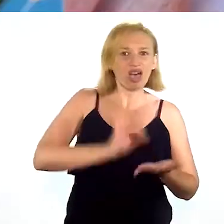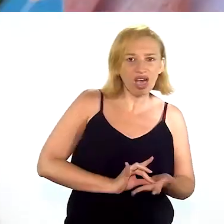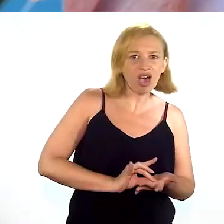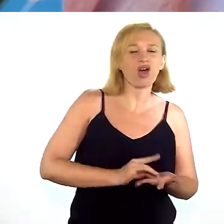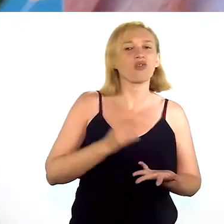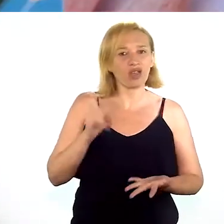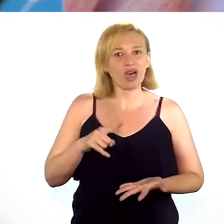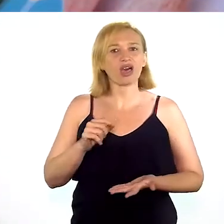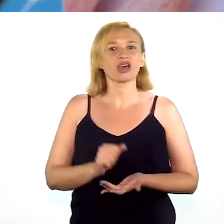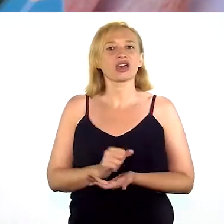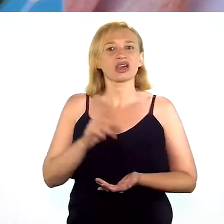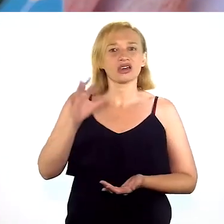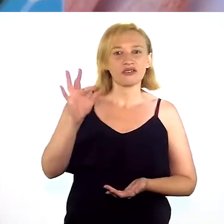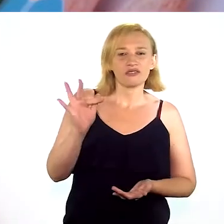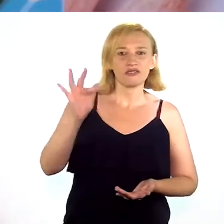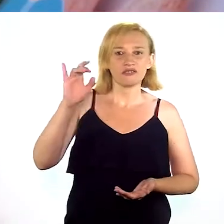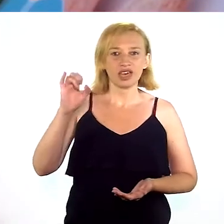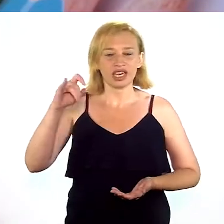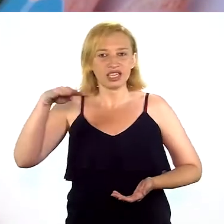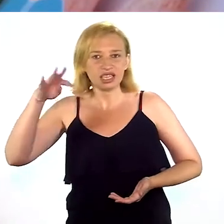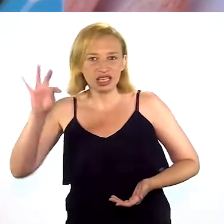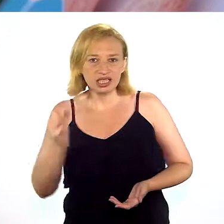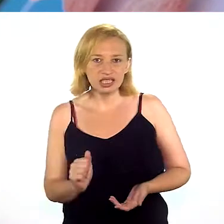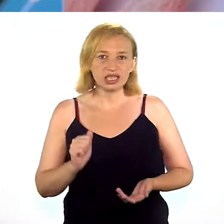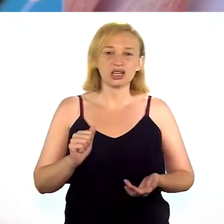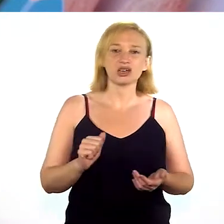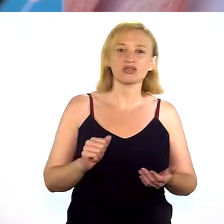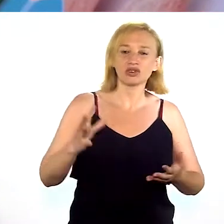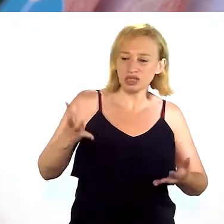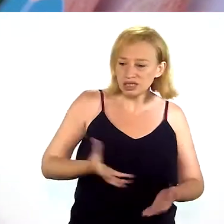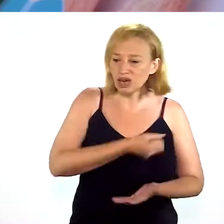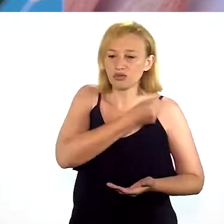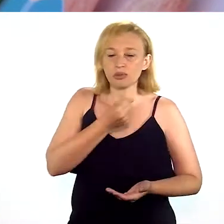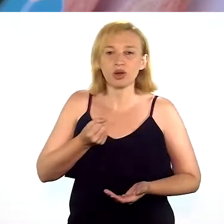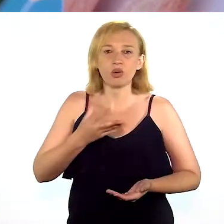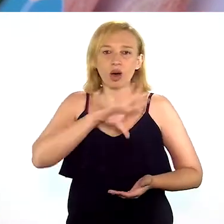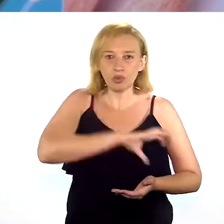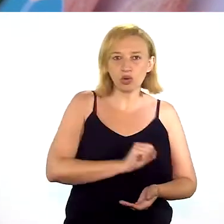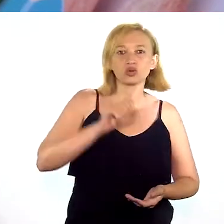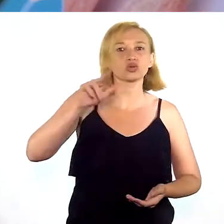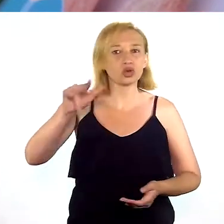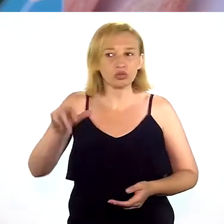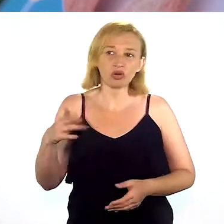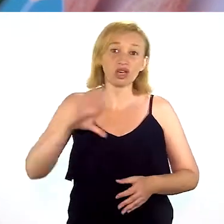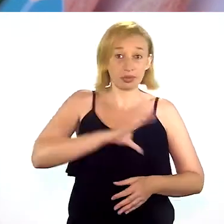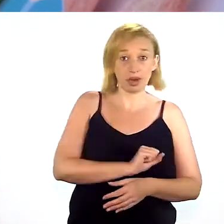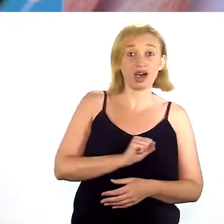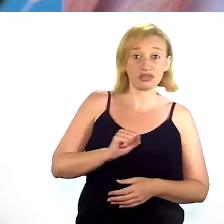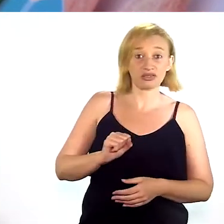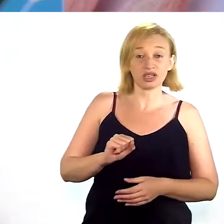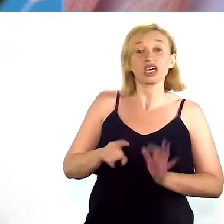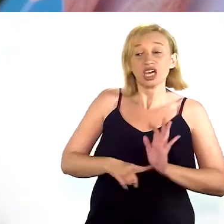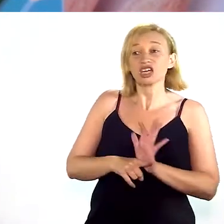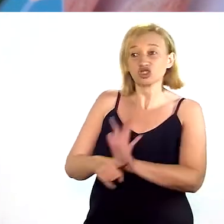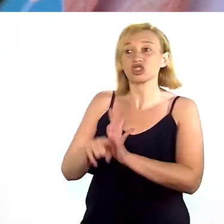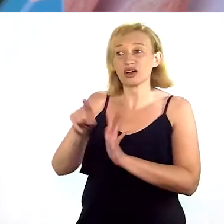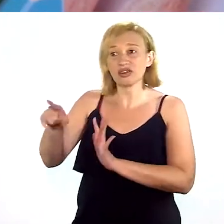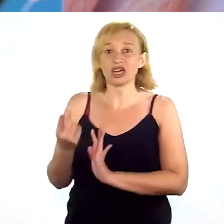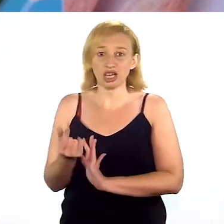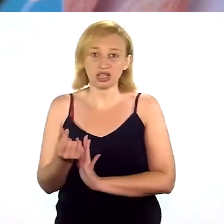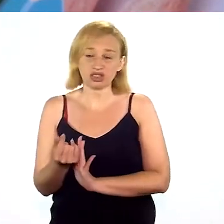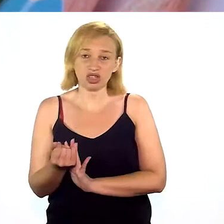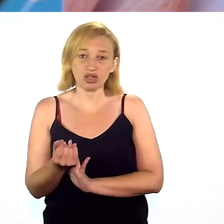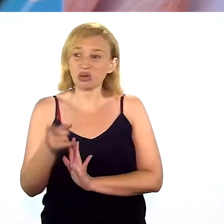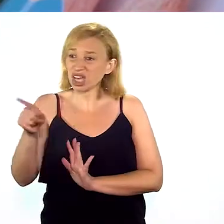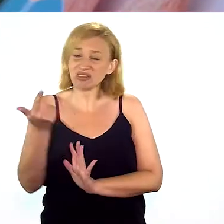né, real, não é uma história fictícia, que foi salvo pelo amor daquele irmão, né? Que tinha um irmão que o amava muito e que